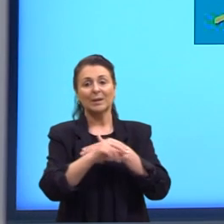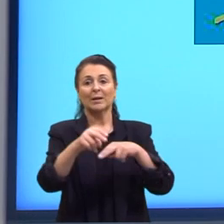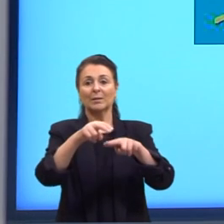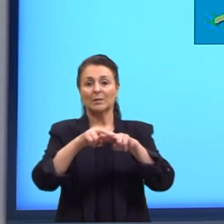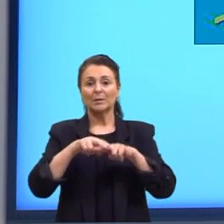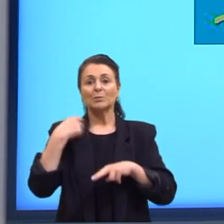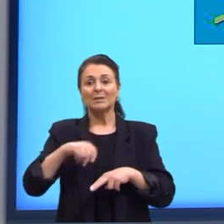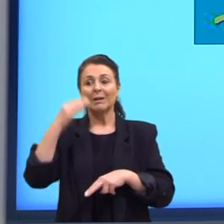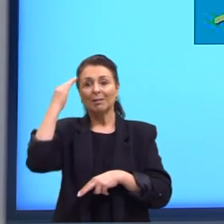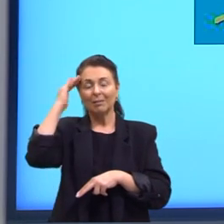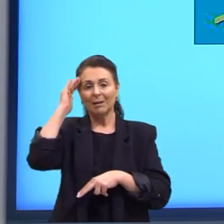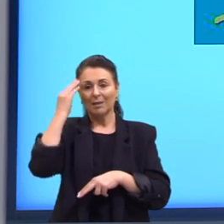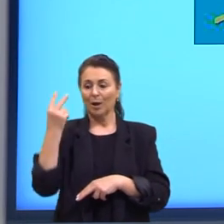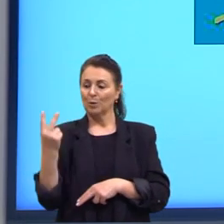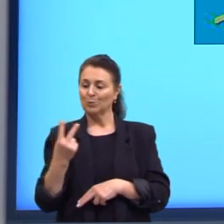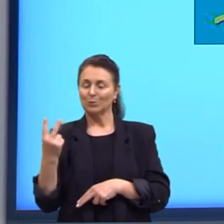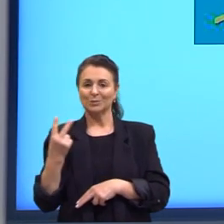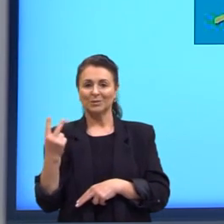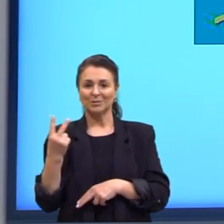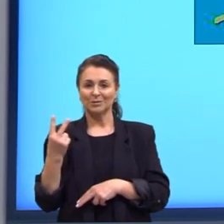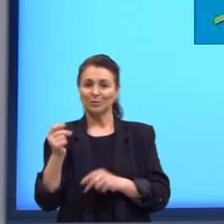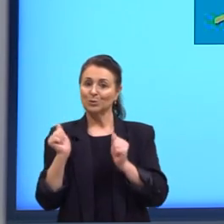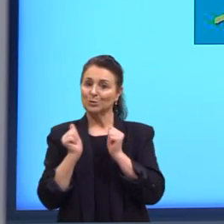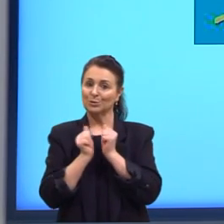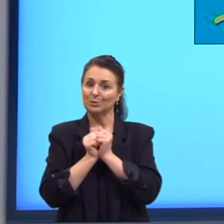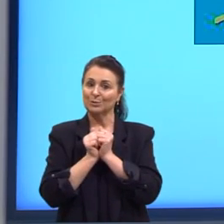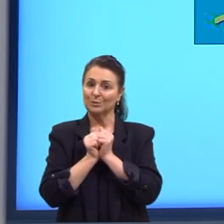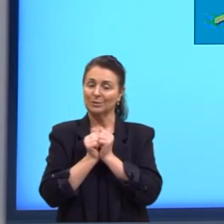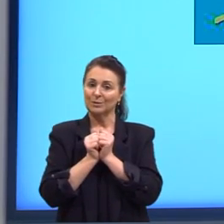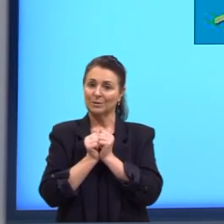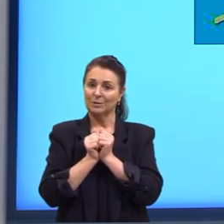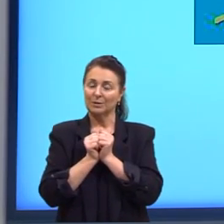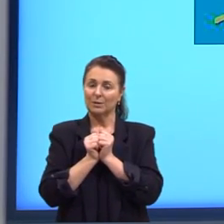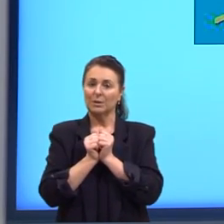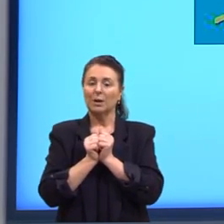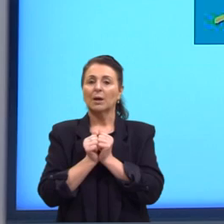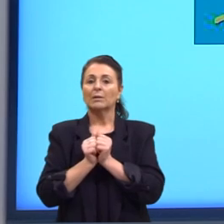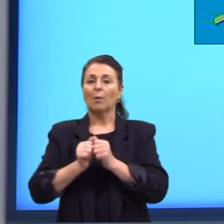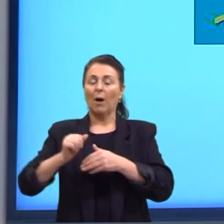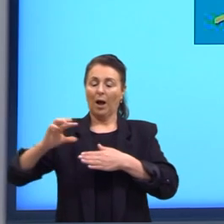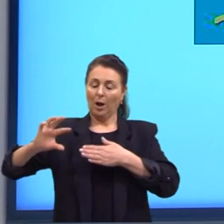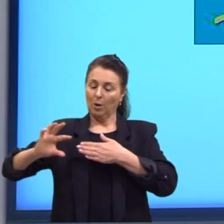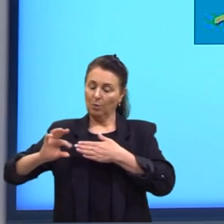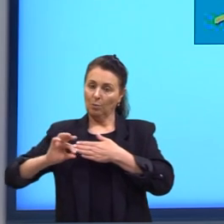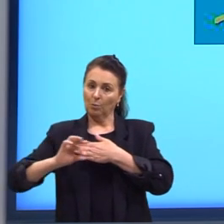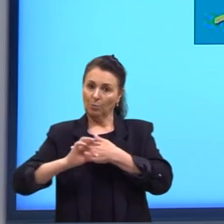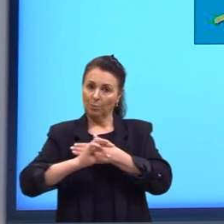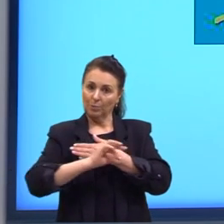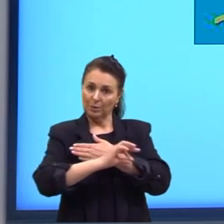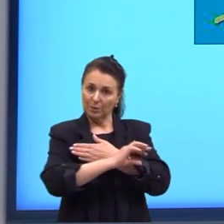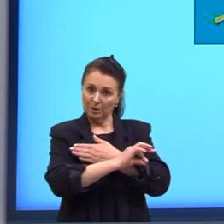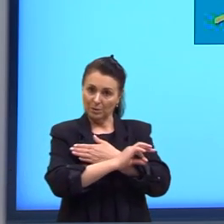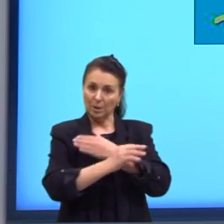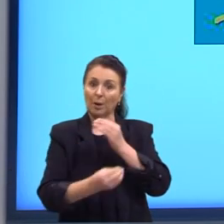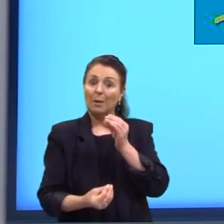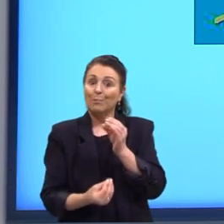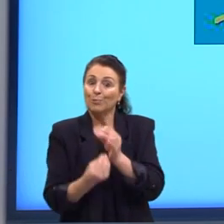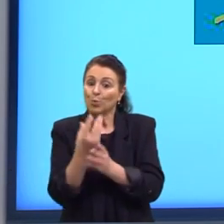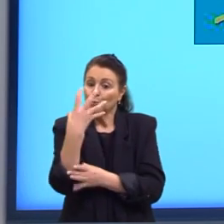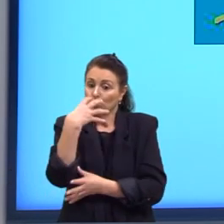isso a gente precisa entender essa doutrina como funcionando junto né a coerência sendo responsável pela produção